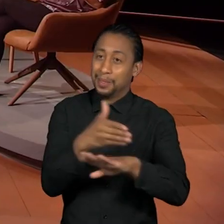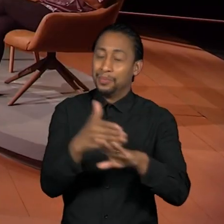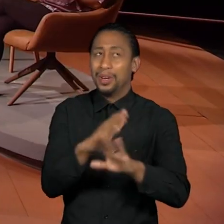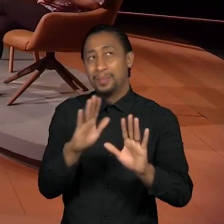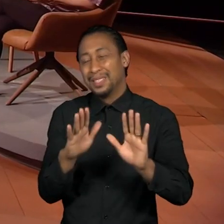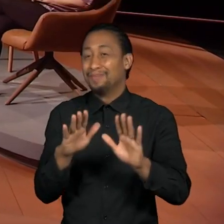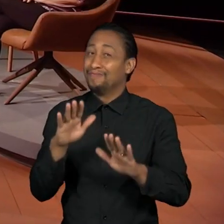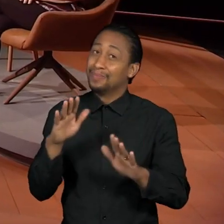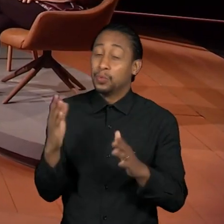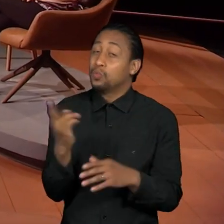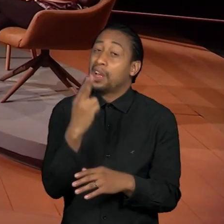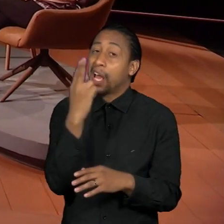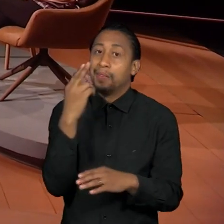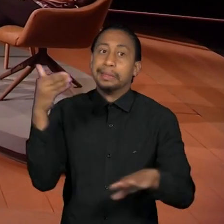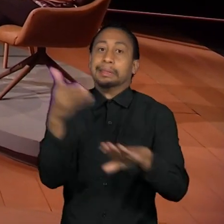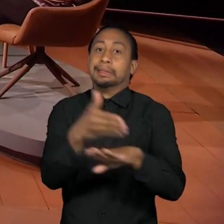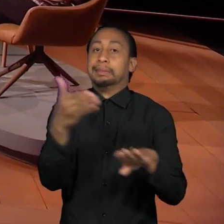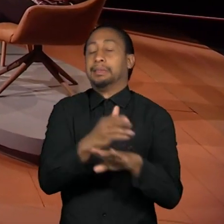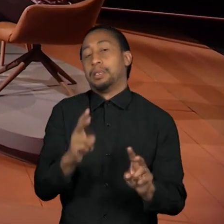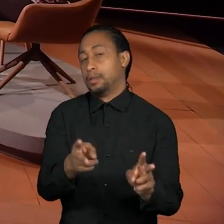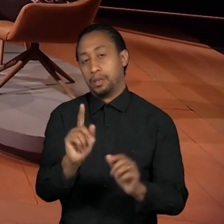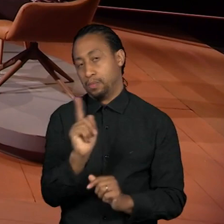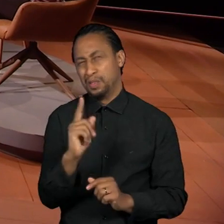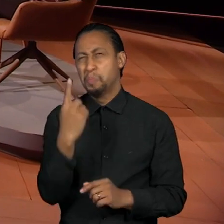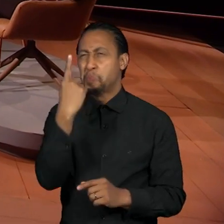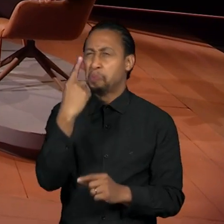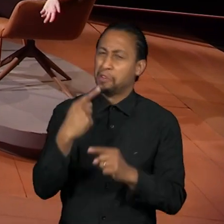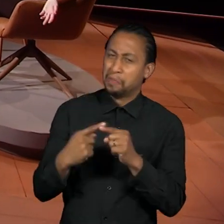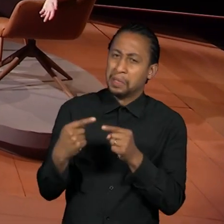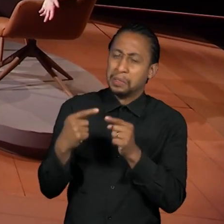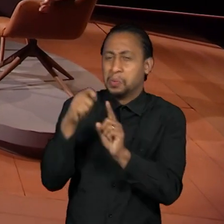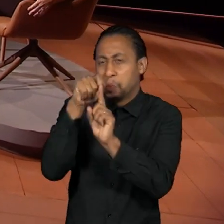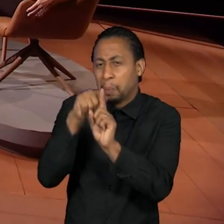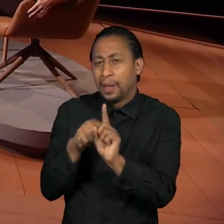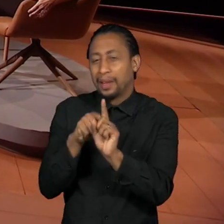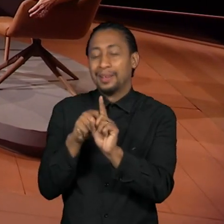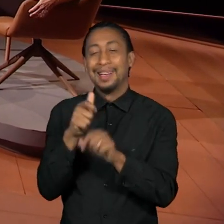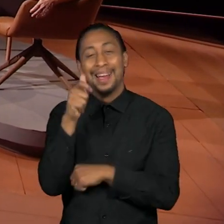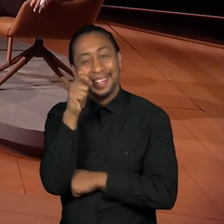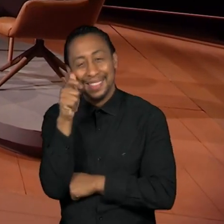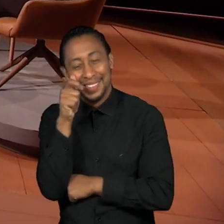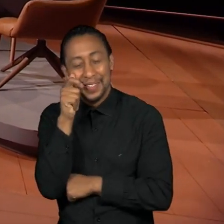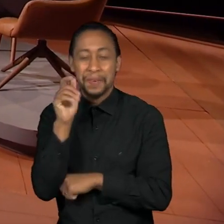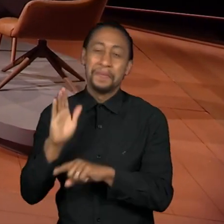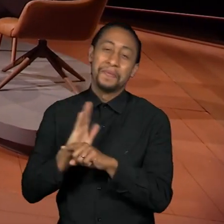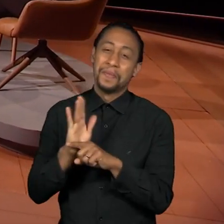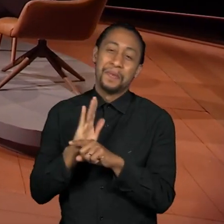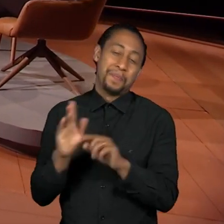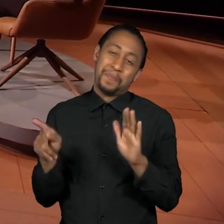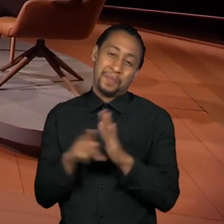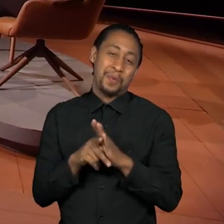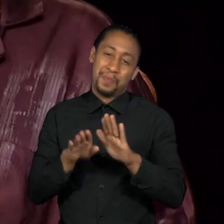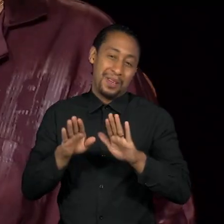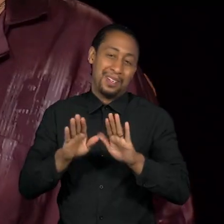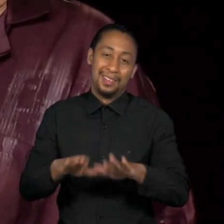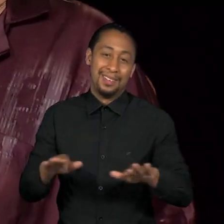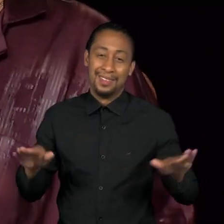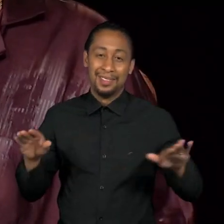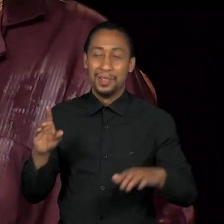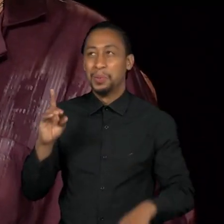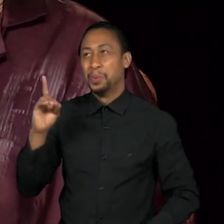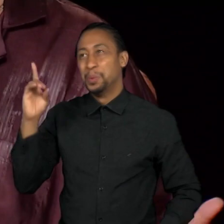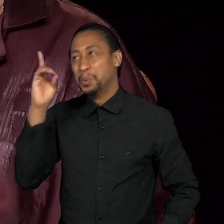vez por mês e ver filmes infantis, né? Quando eu era pequena. Todo domingo,